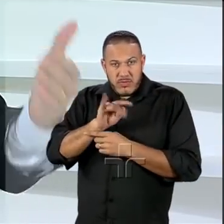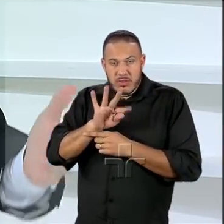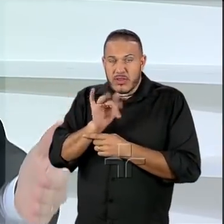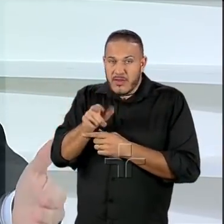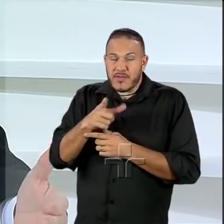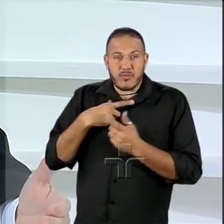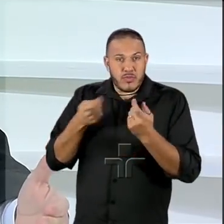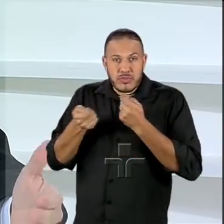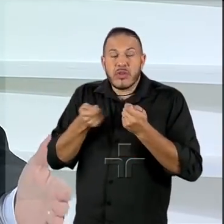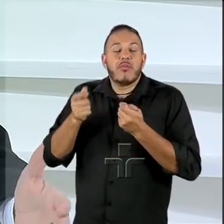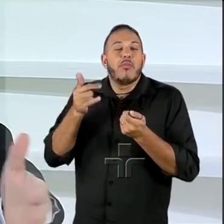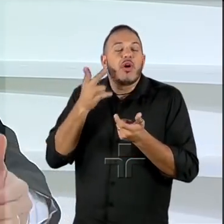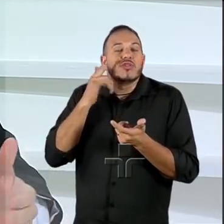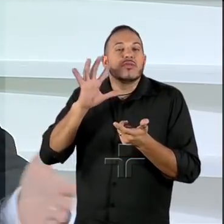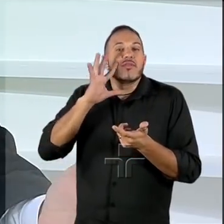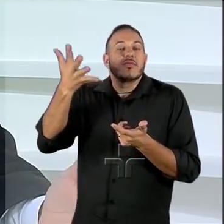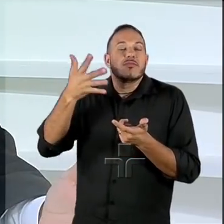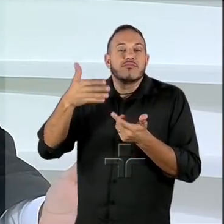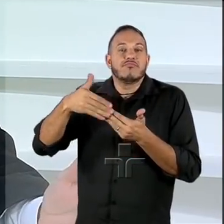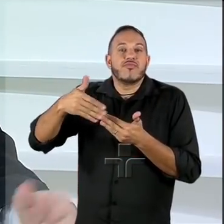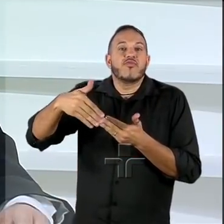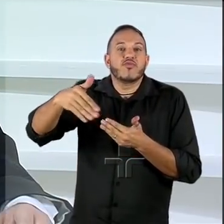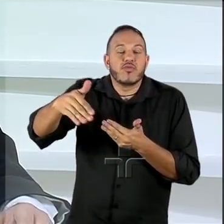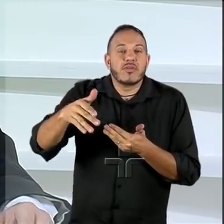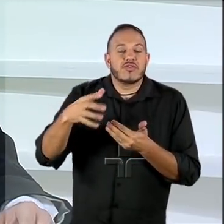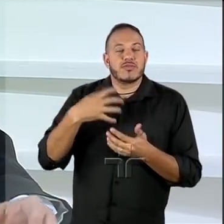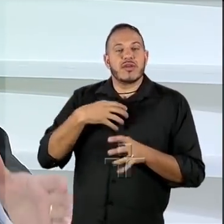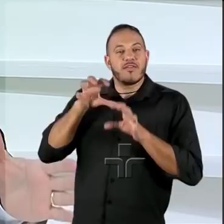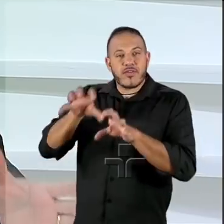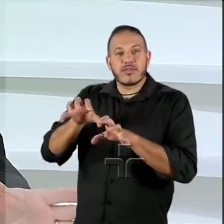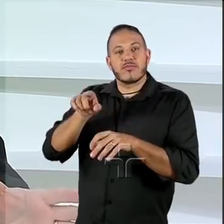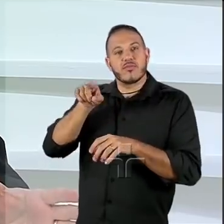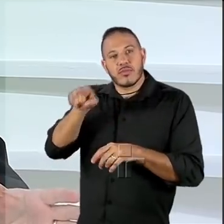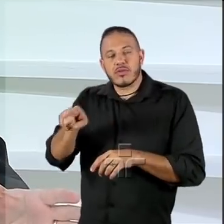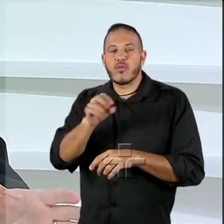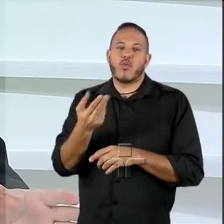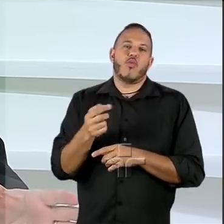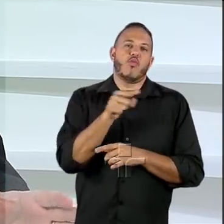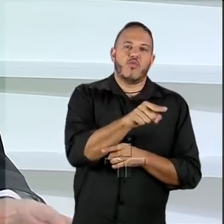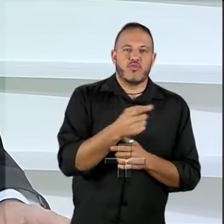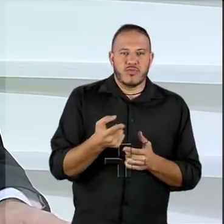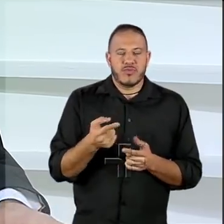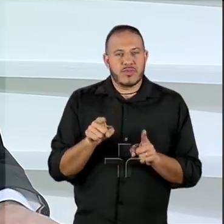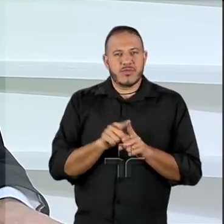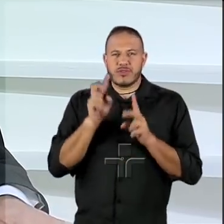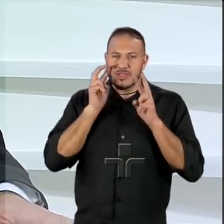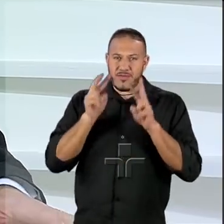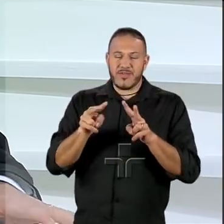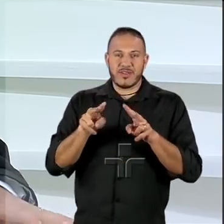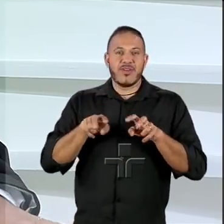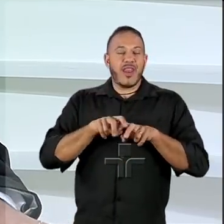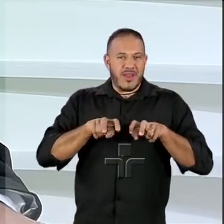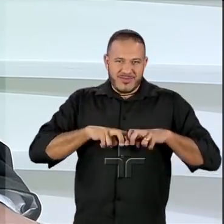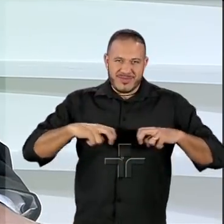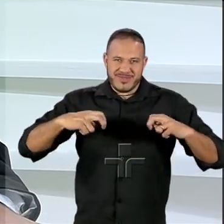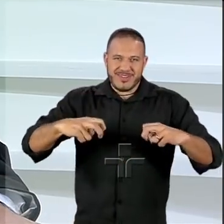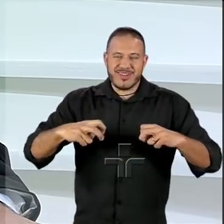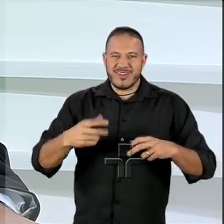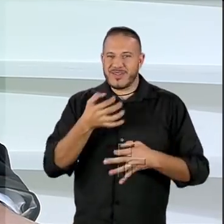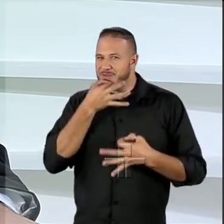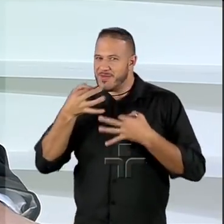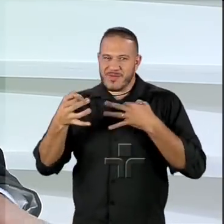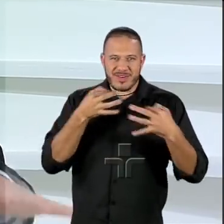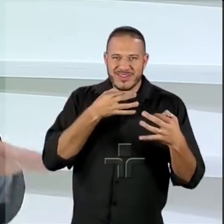pode definir os destinos de um recurso ou de outro, né? Então, nós temos assistido isso, o tribunal está dividido com relação à